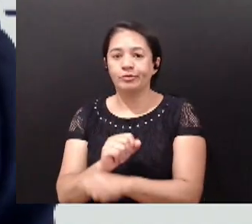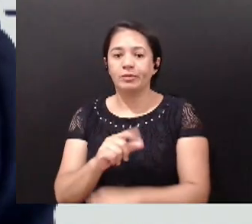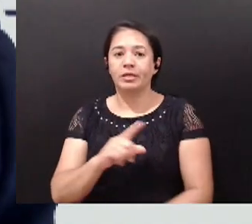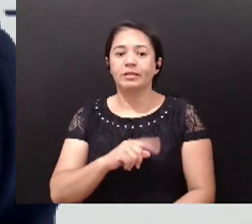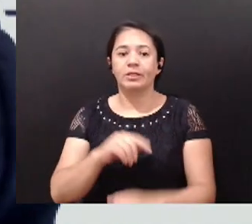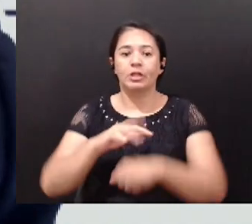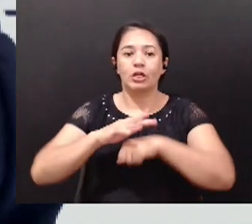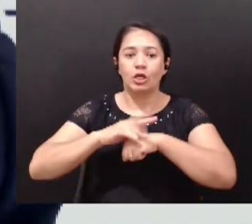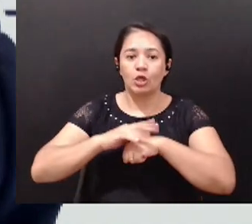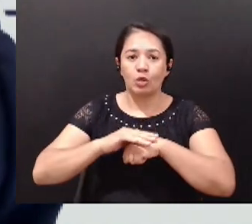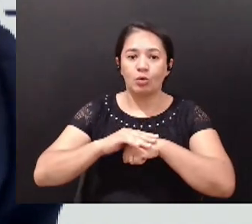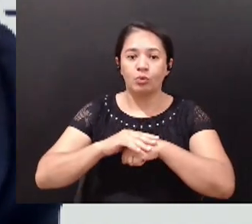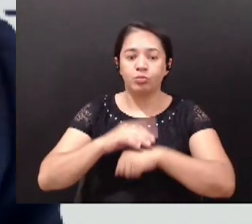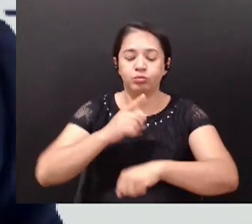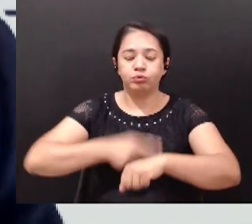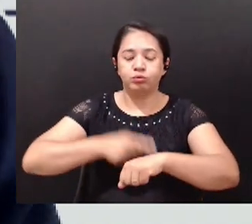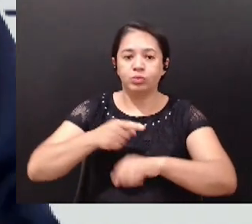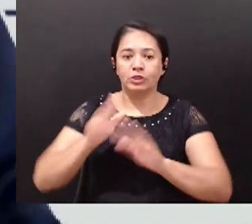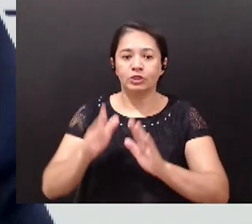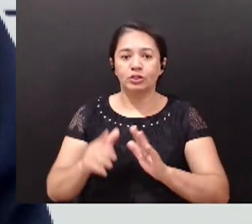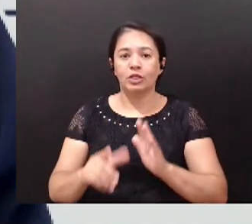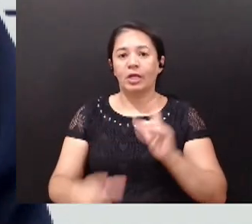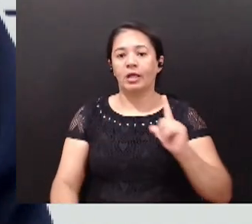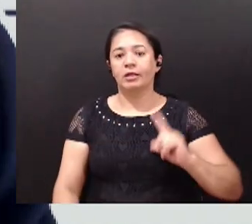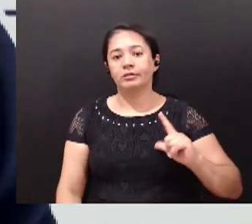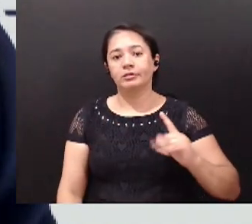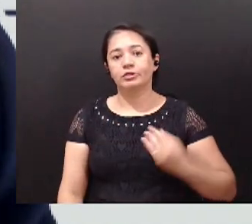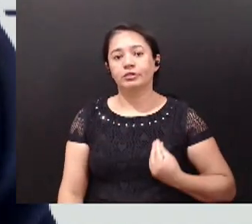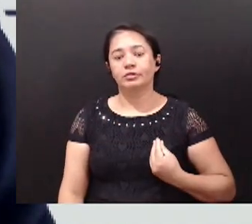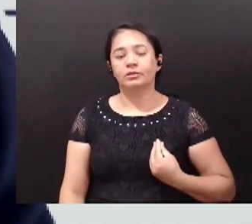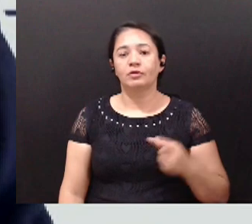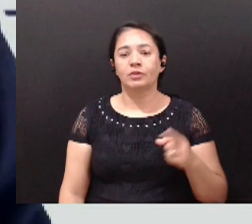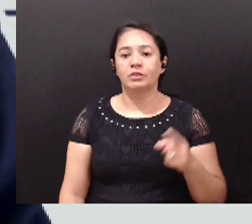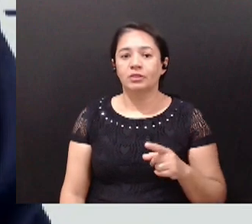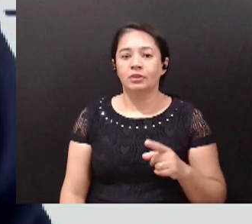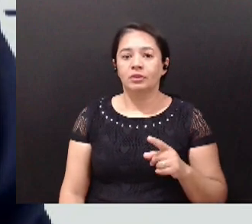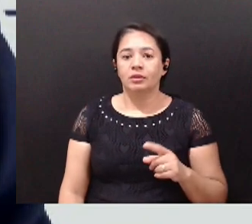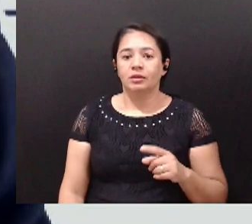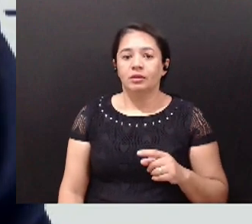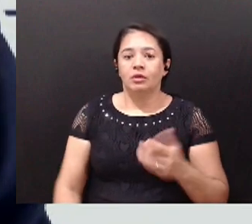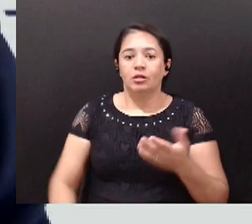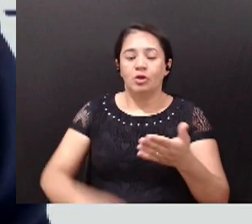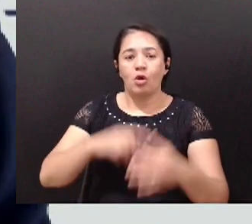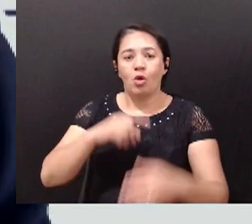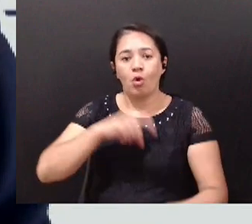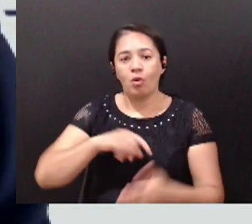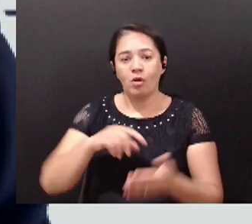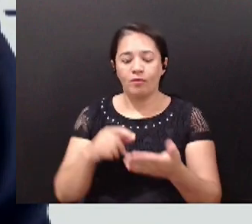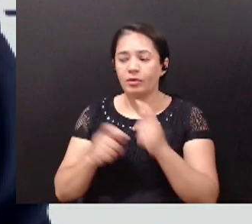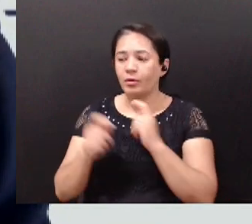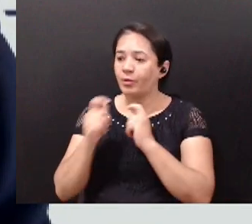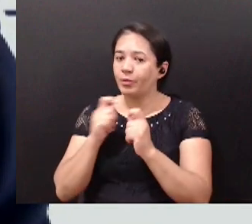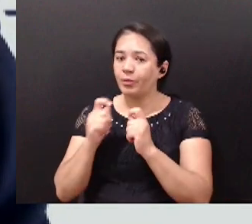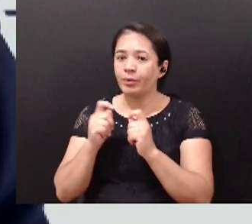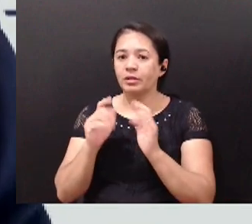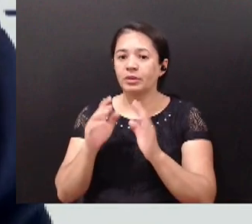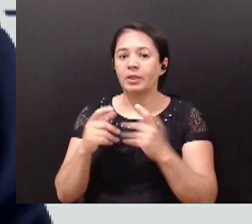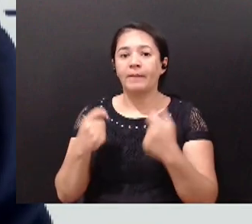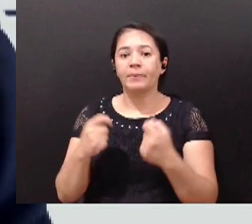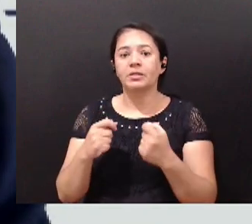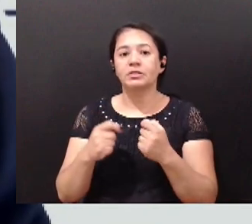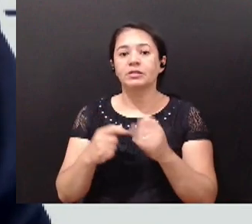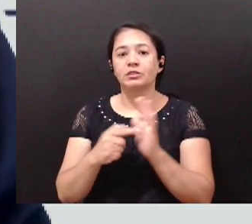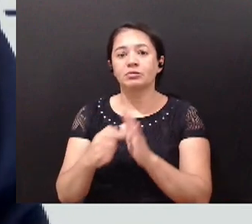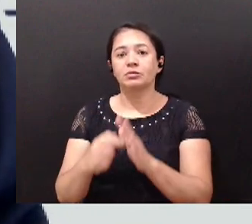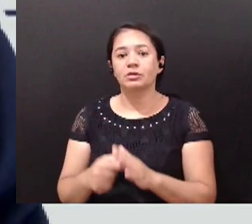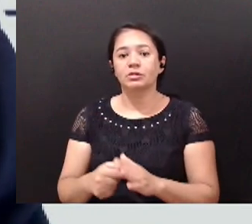lesões pré-existentes. Quando você vai fazer o plano de saúde, você é entrevistado e você tem que revelar o seu estado real